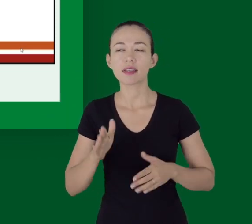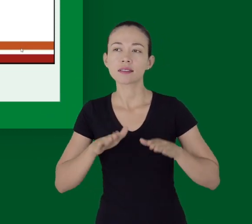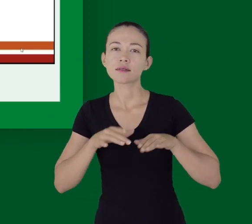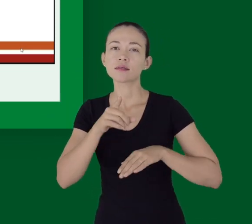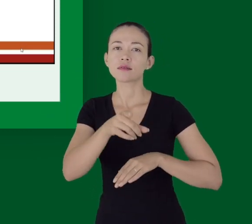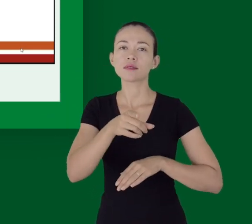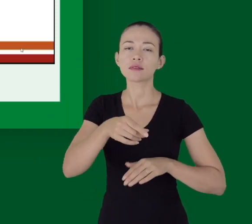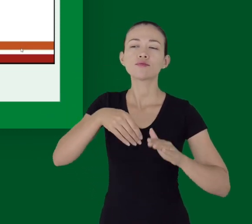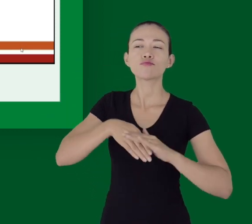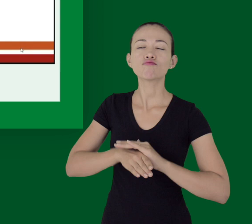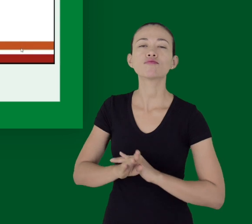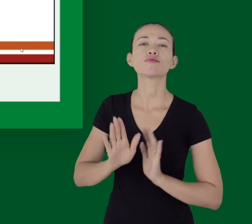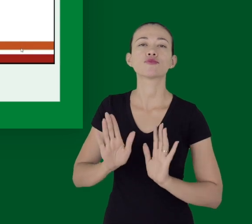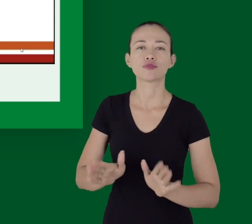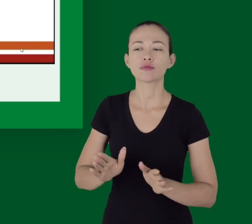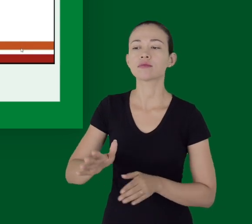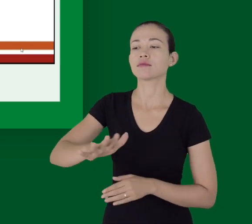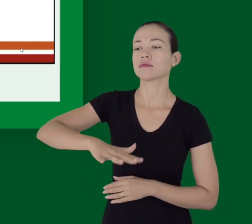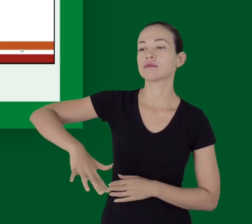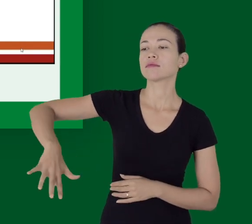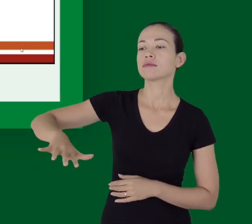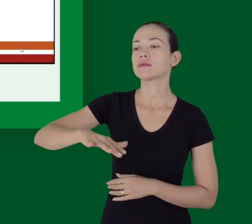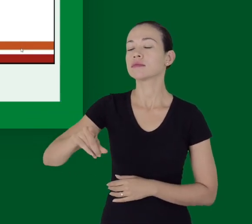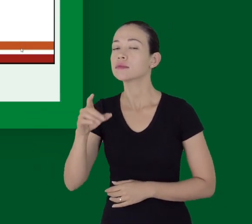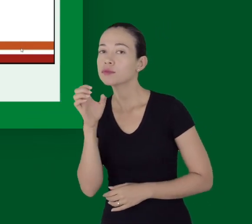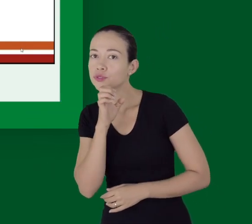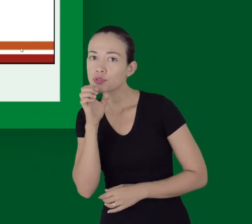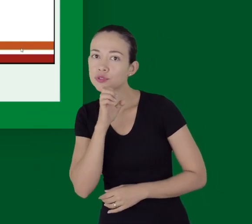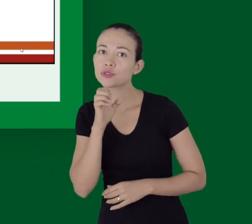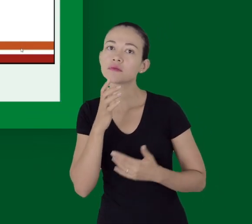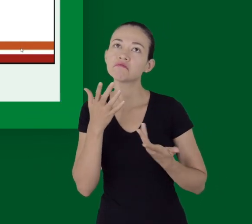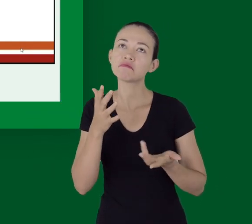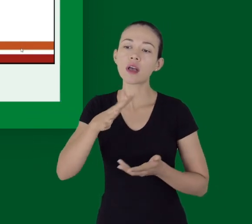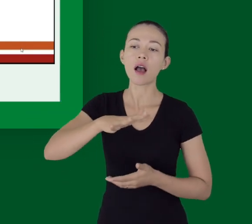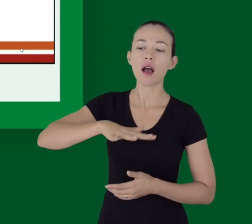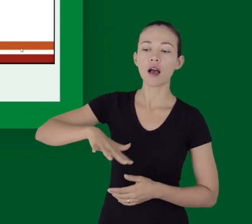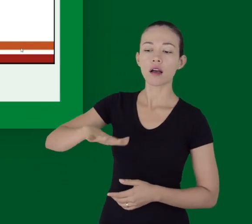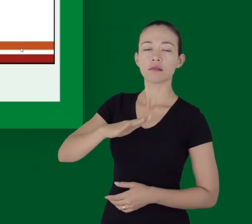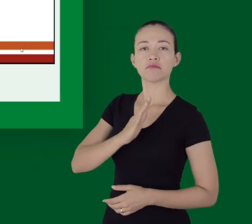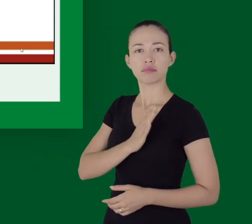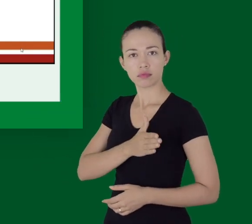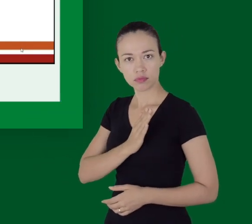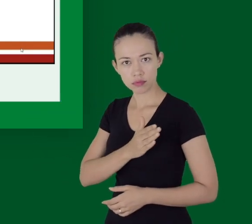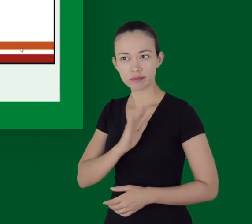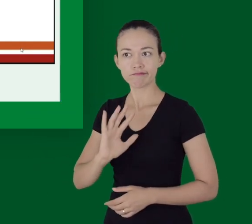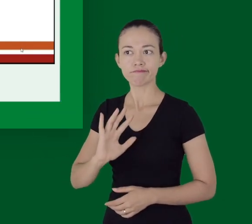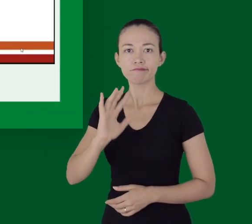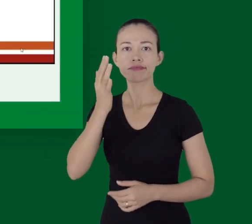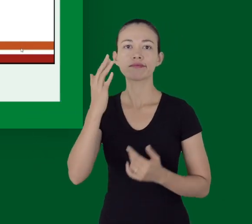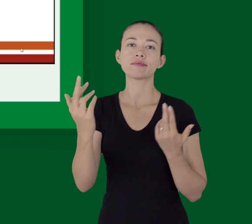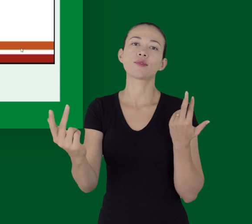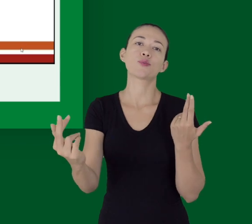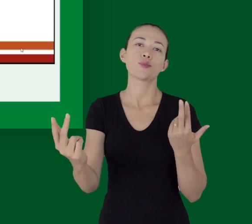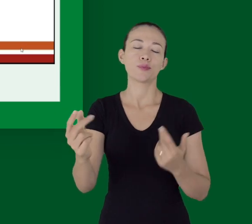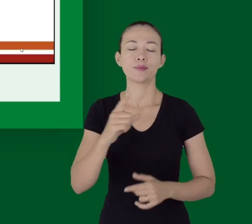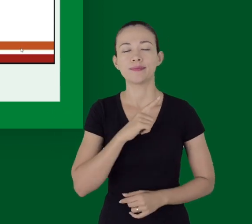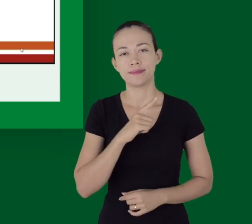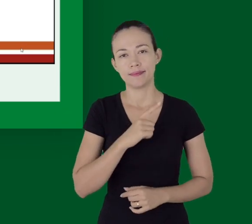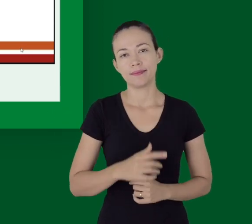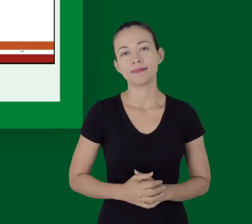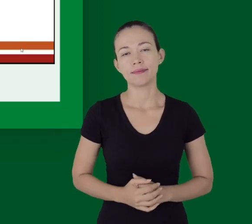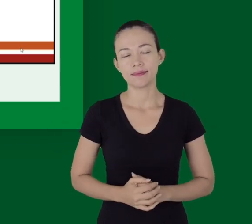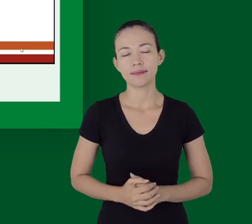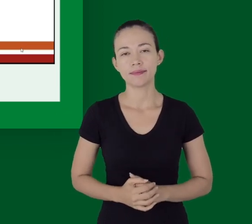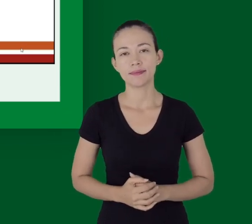com esses dados, né, muito parecido com esse caso. Aí a gente vai tentar falar um pouquinho sobre esse tema, se referindo sempre